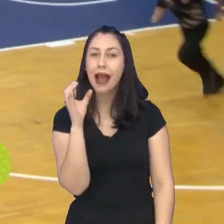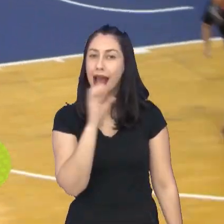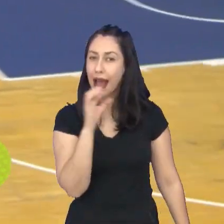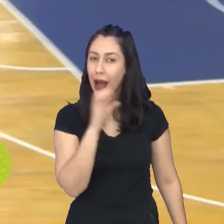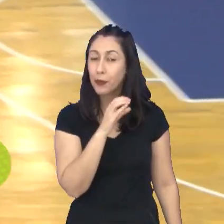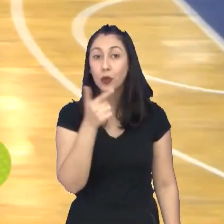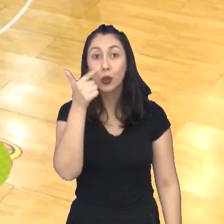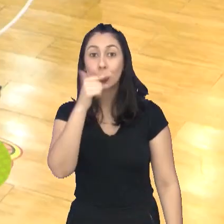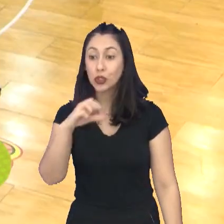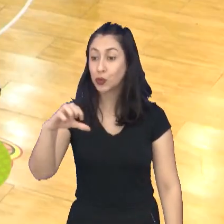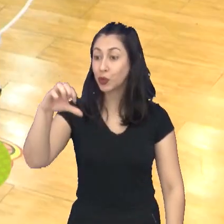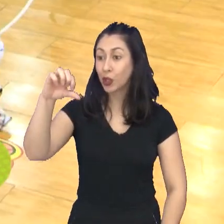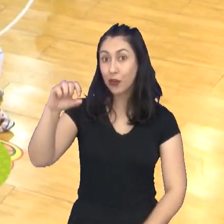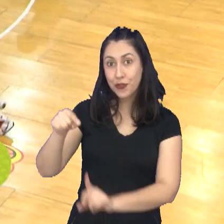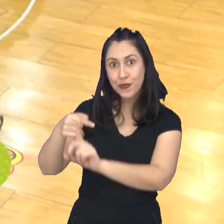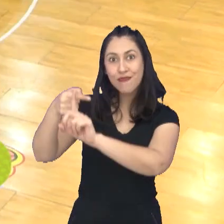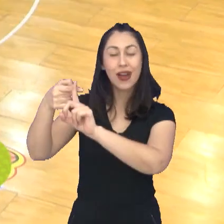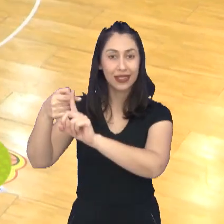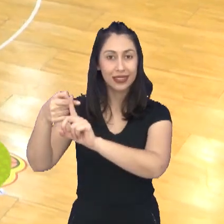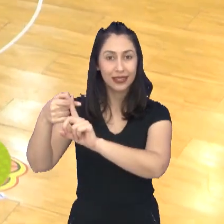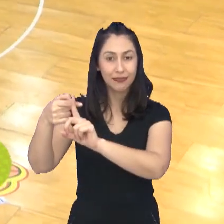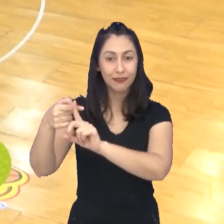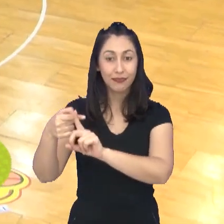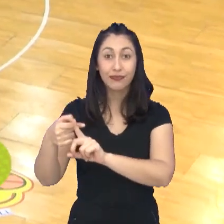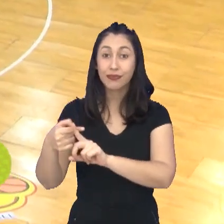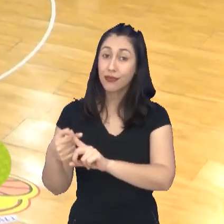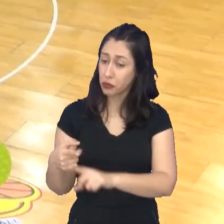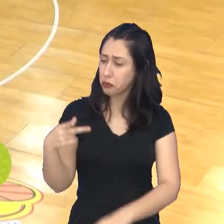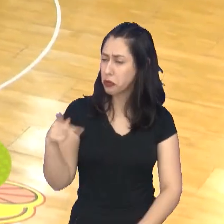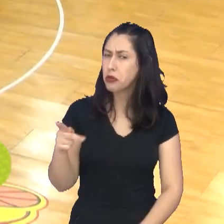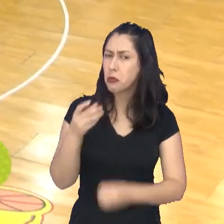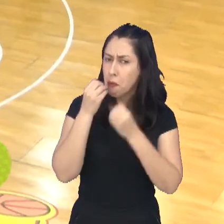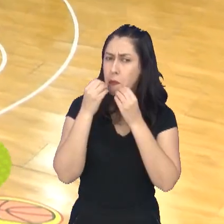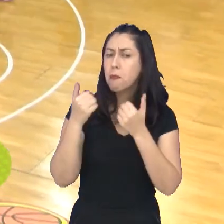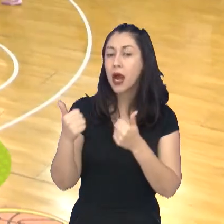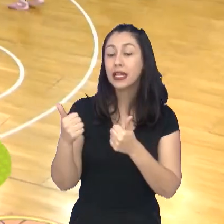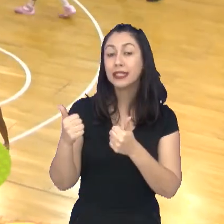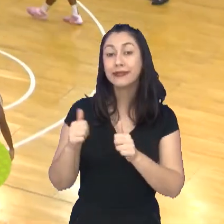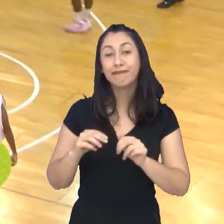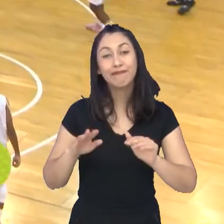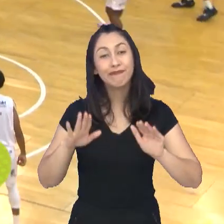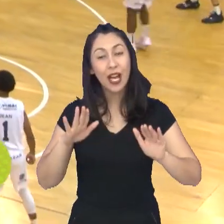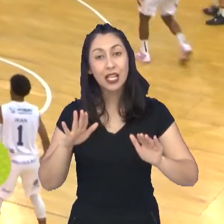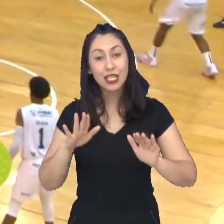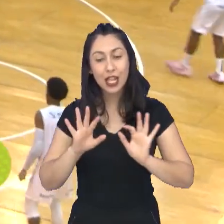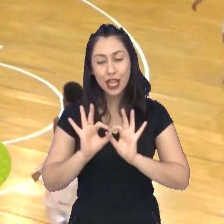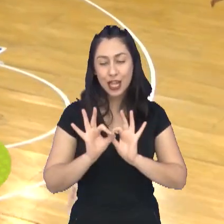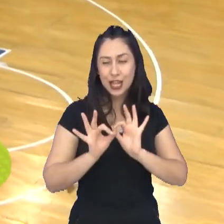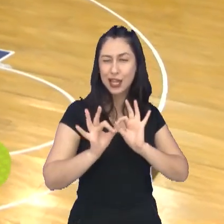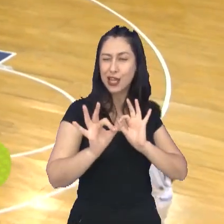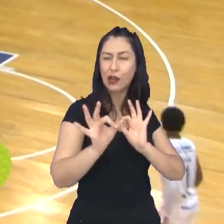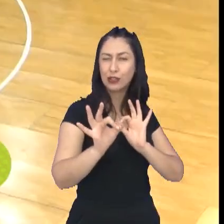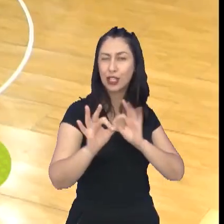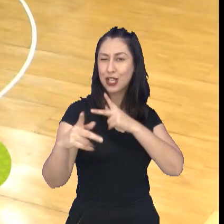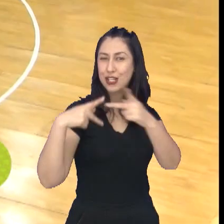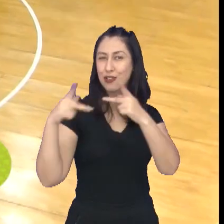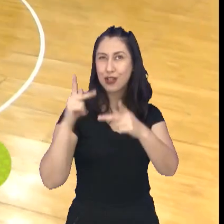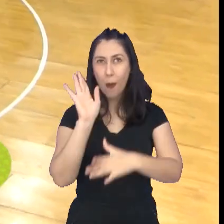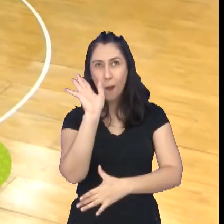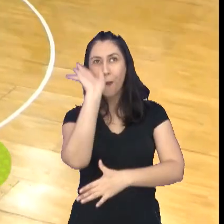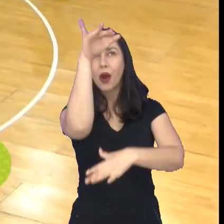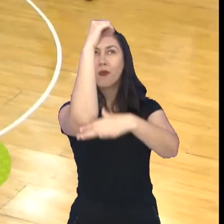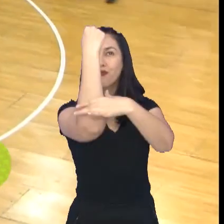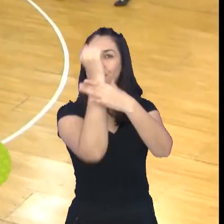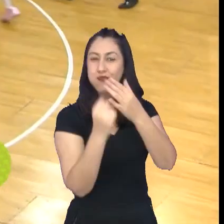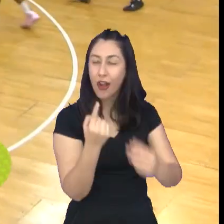de vantagem. Os donos da casa iam bem nos rebotes, mas foi da linha dos 3 que o São José matou o jogo. Olha